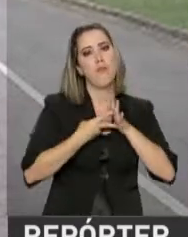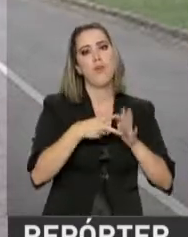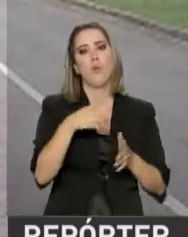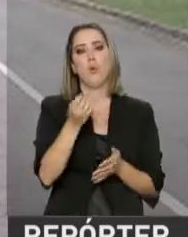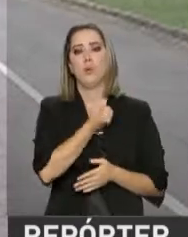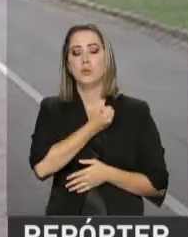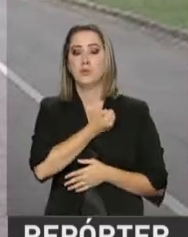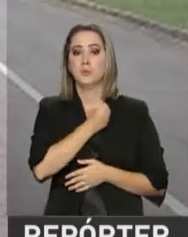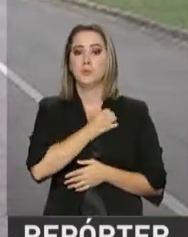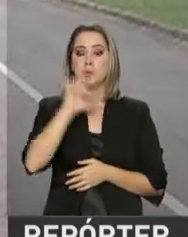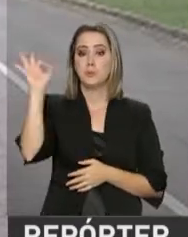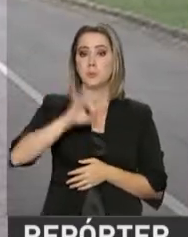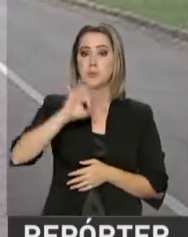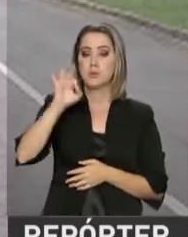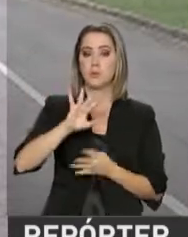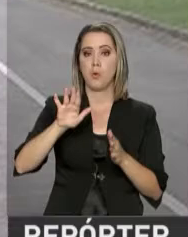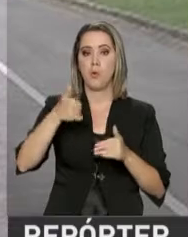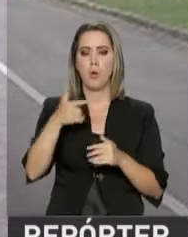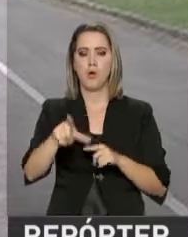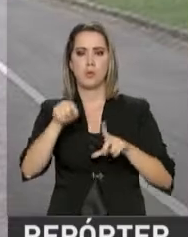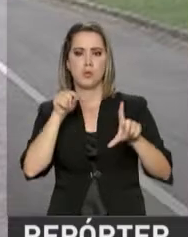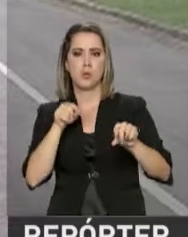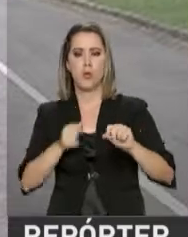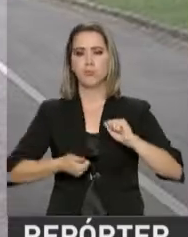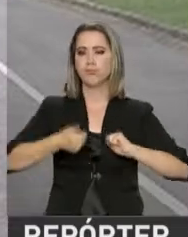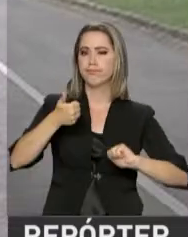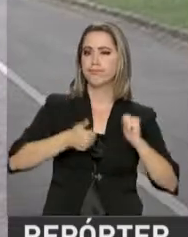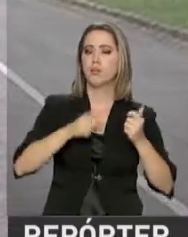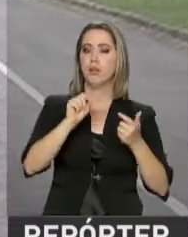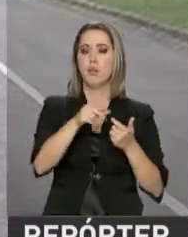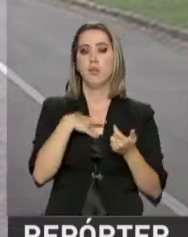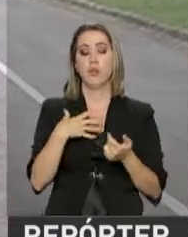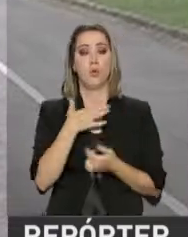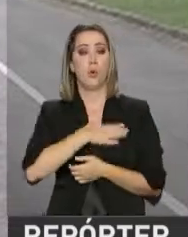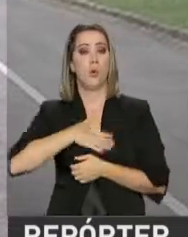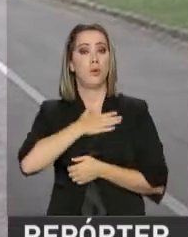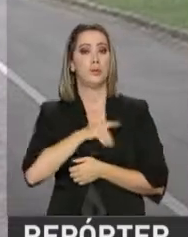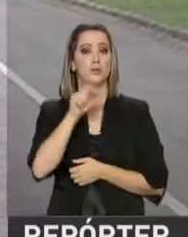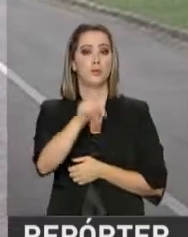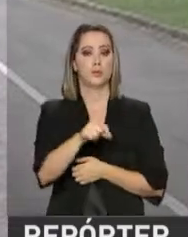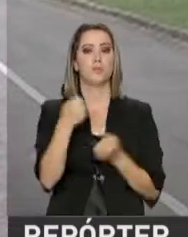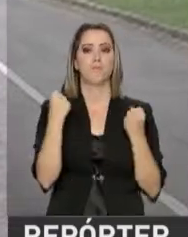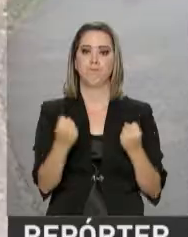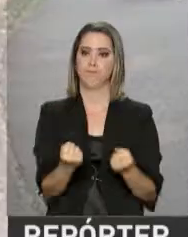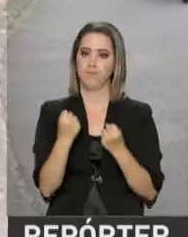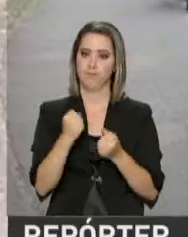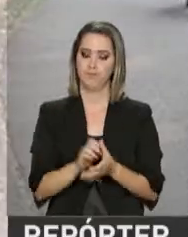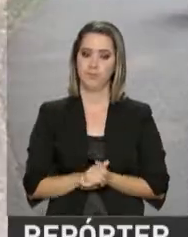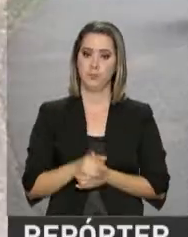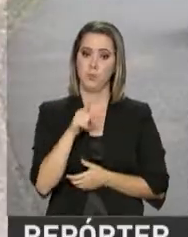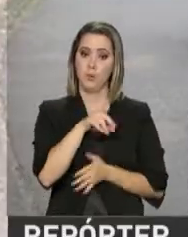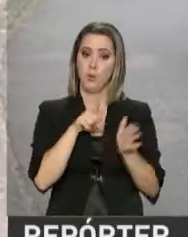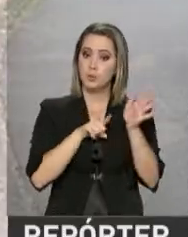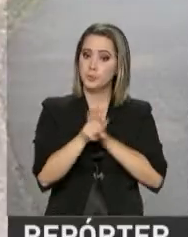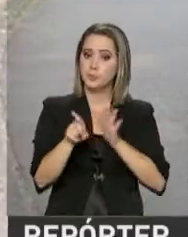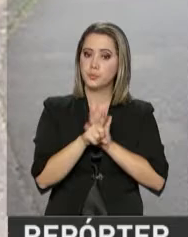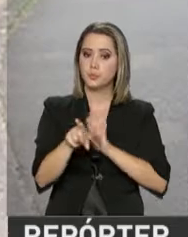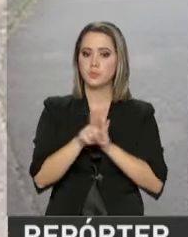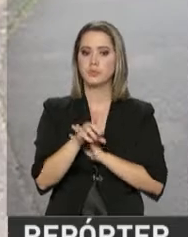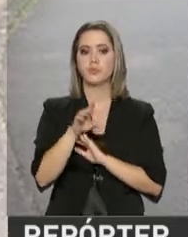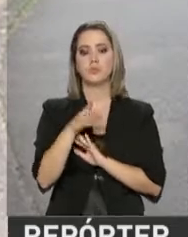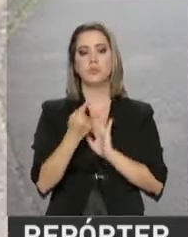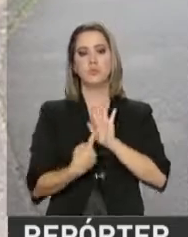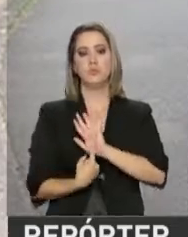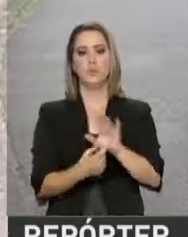e percentuais as preferências e hábitos da nossa população quando o assunto é exercício. O estudo faz parte da pesquisa